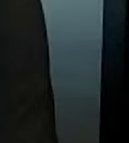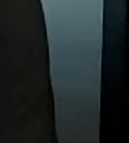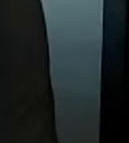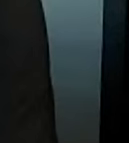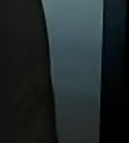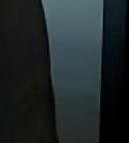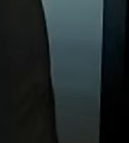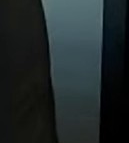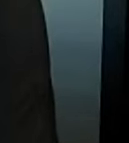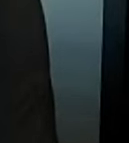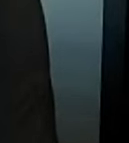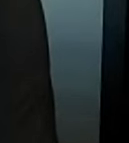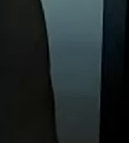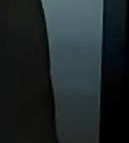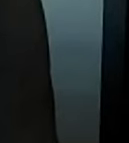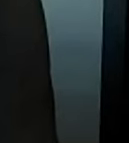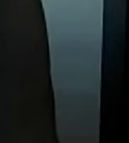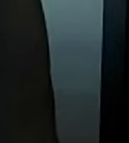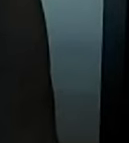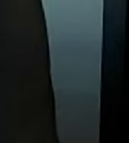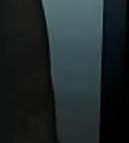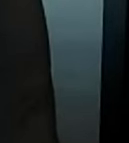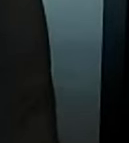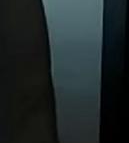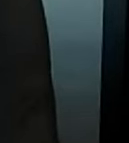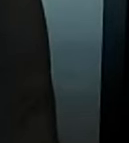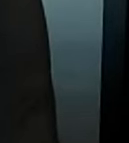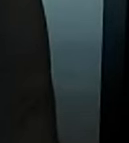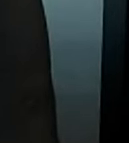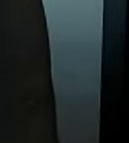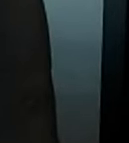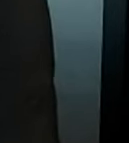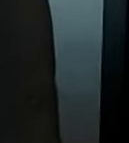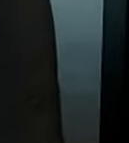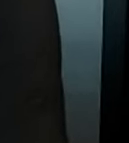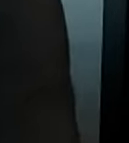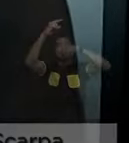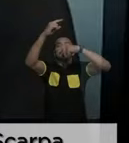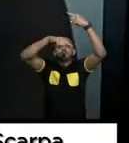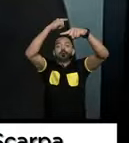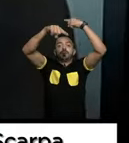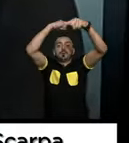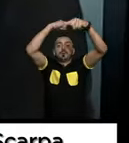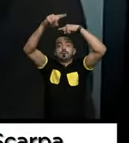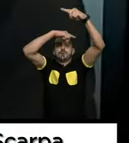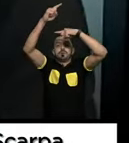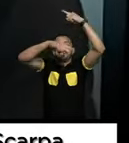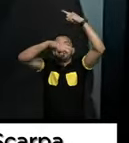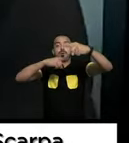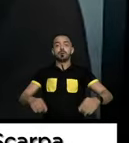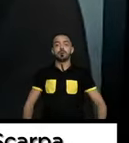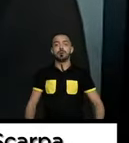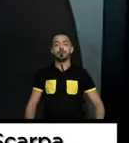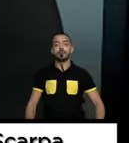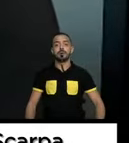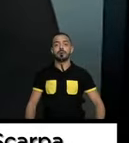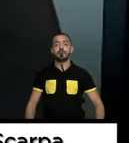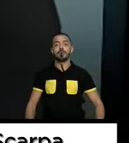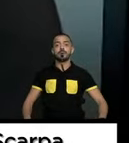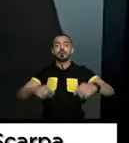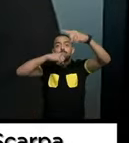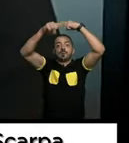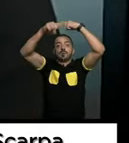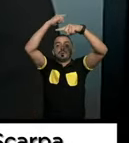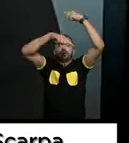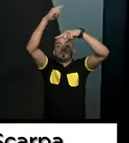prendeu pensou Vargas para escarpa escarpa vai girando bola com maluco sarvia bola distribuída agora a pressão é do